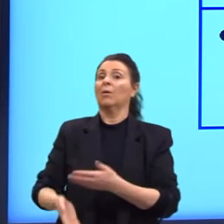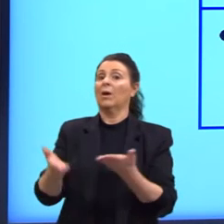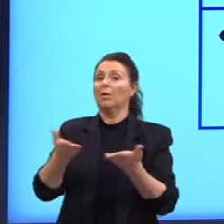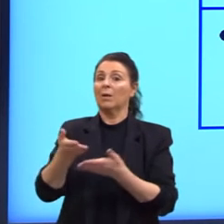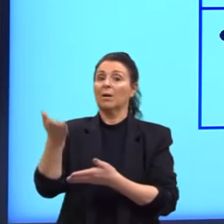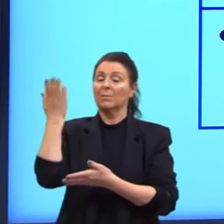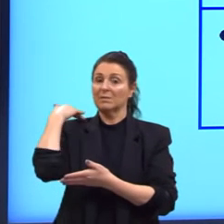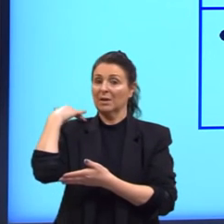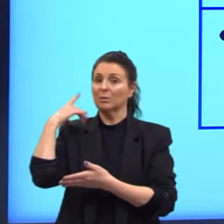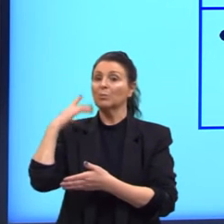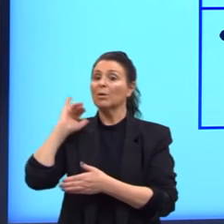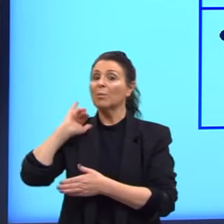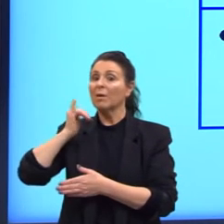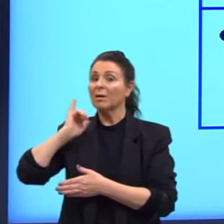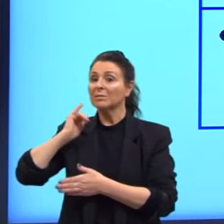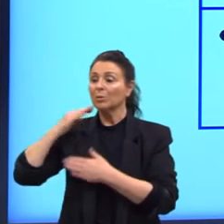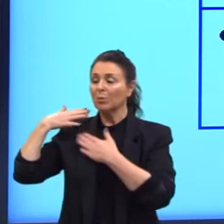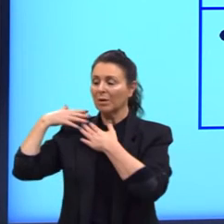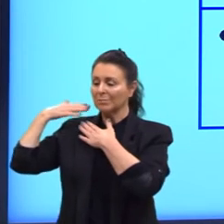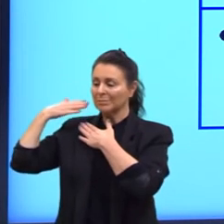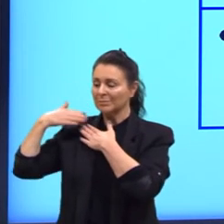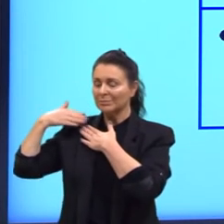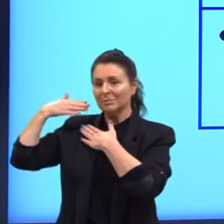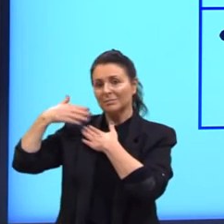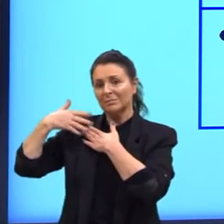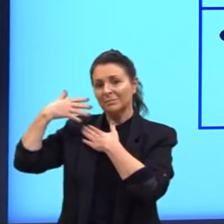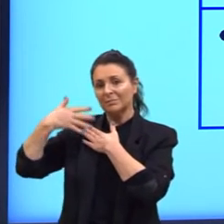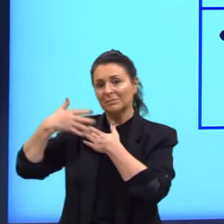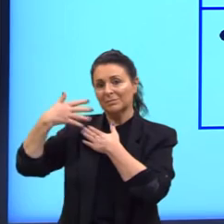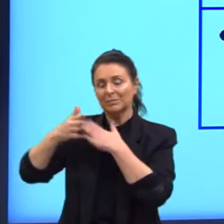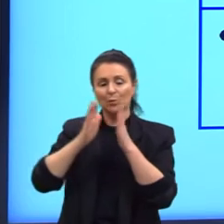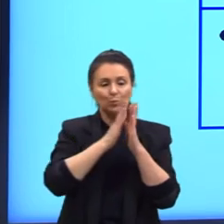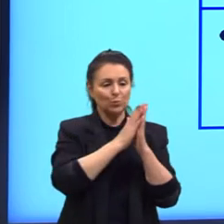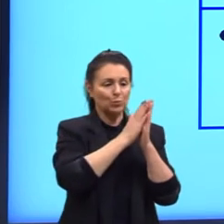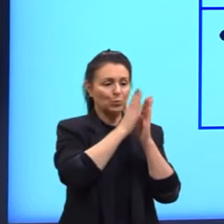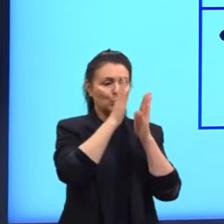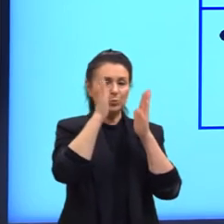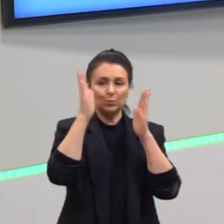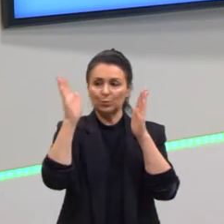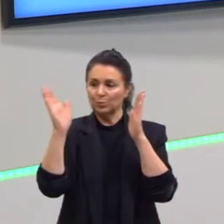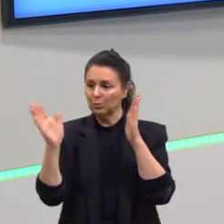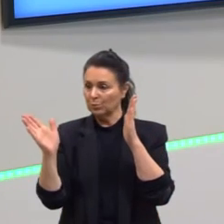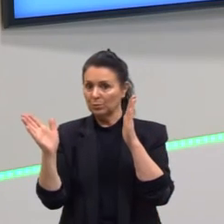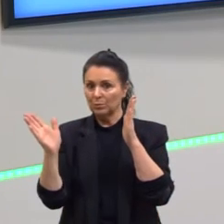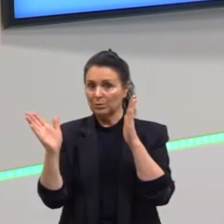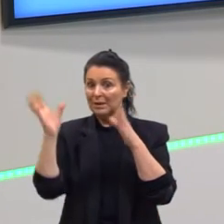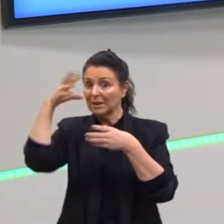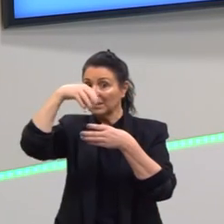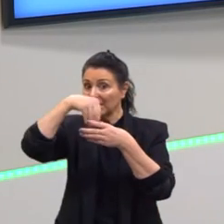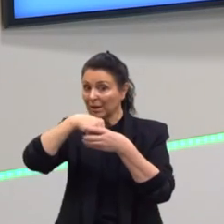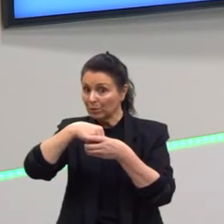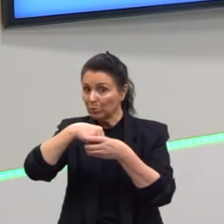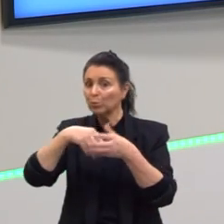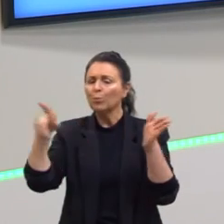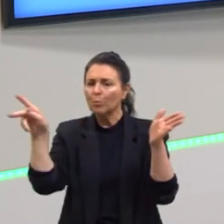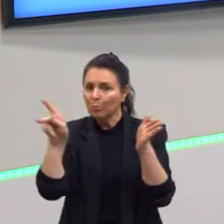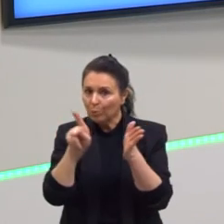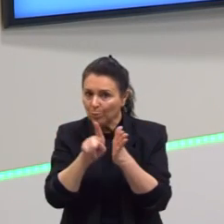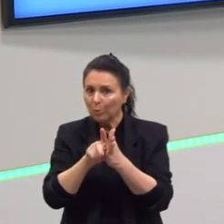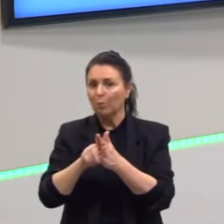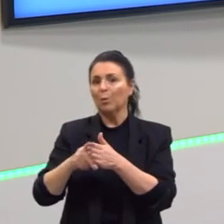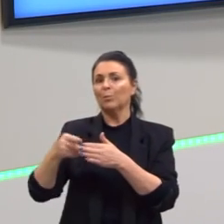eu tenho uma narração de sequências elas são sequenciais dentro de onde no passado